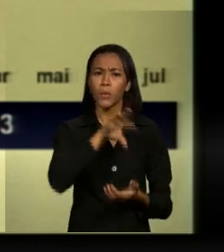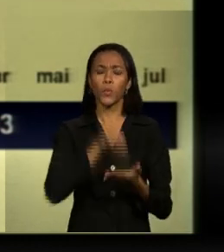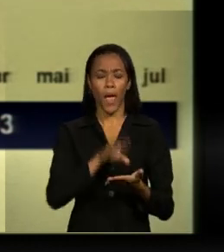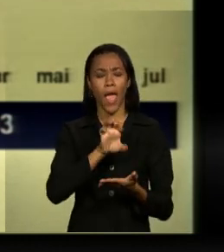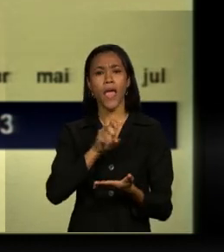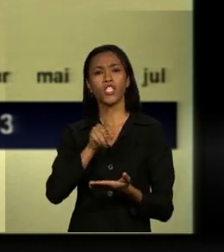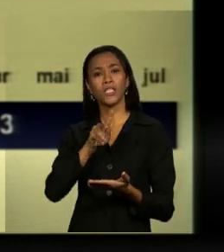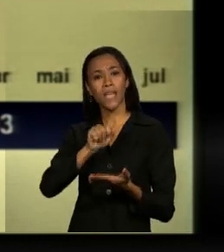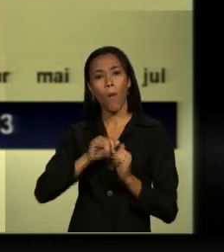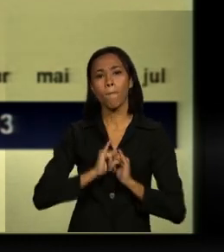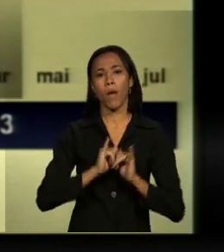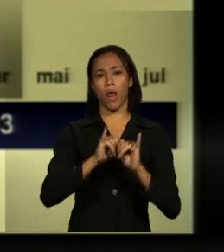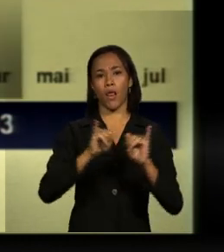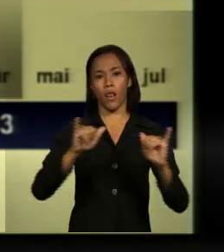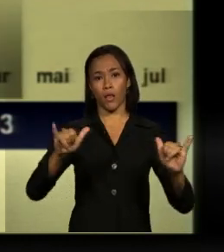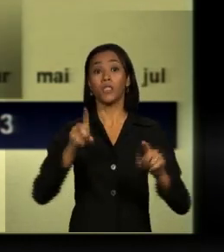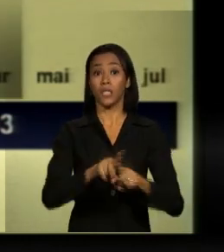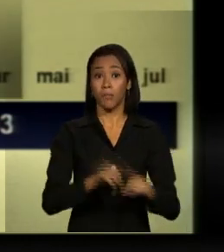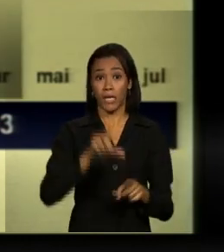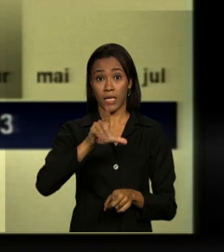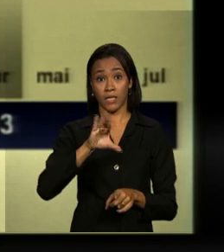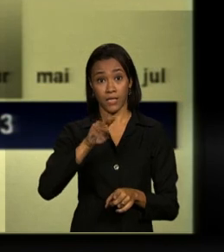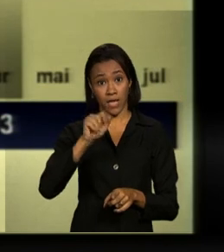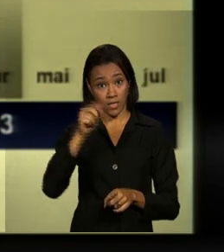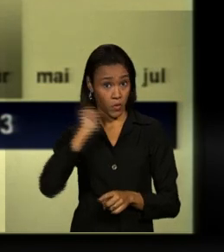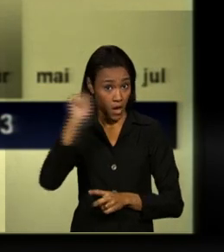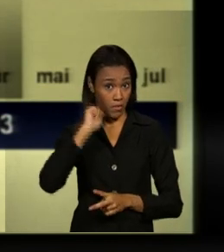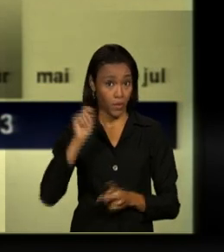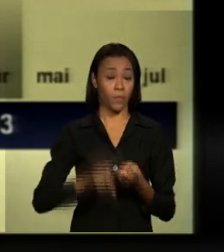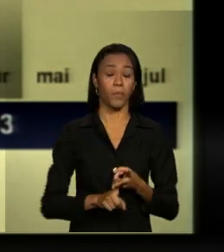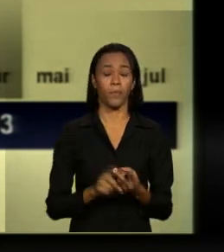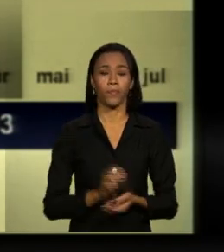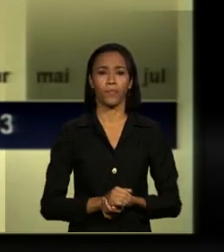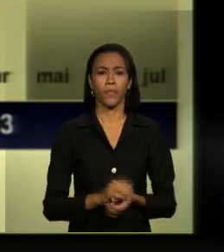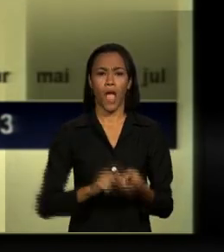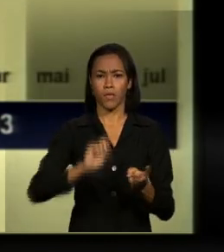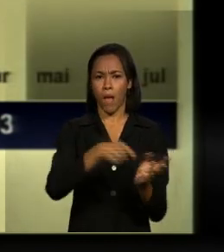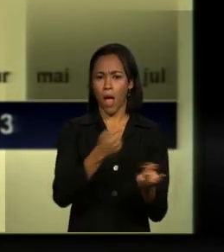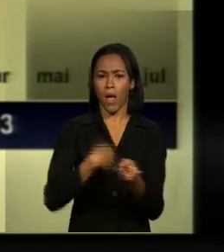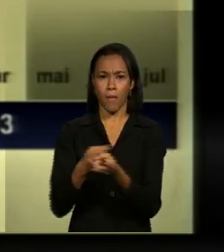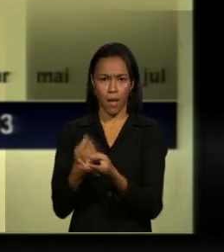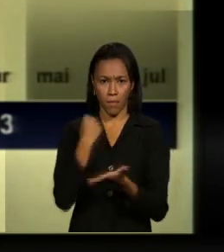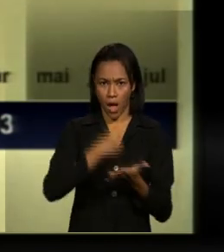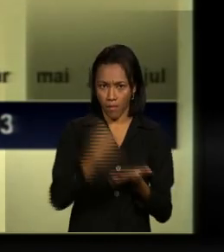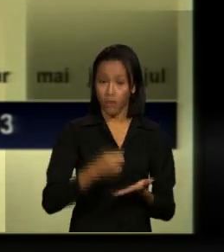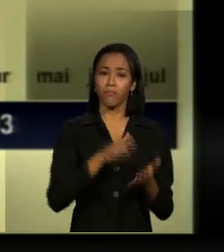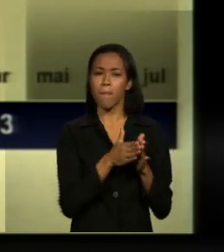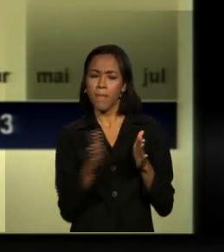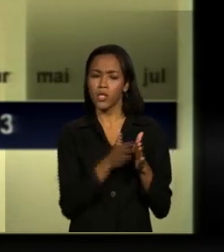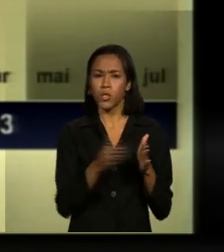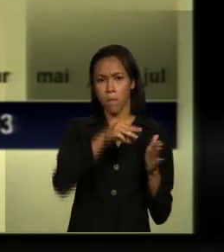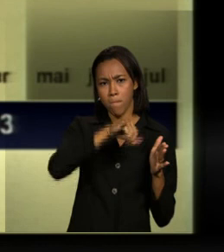dos editais em março as licitações em abril as assinaturas de contrato